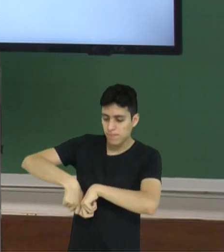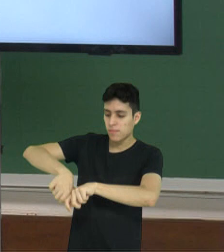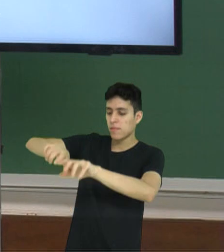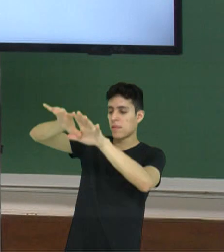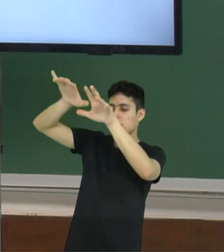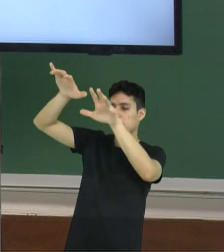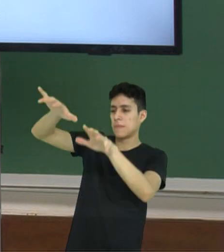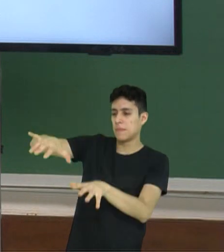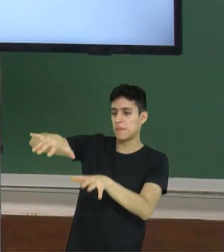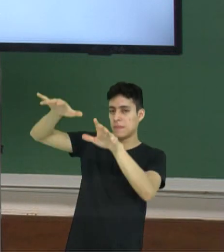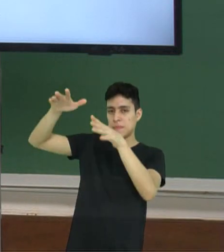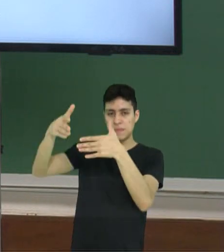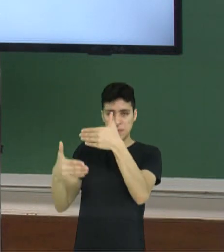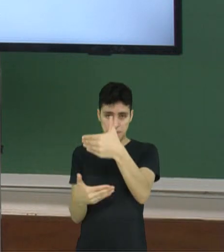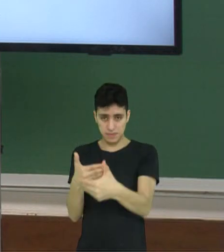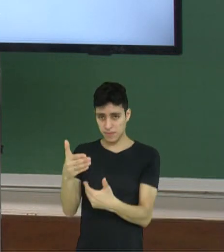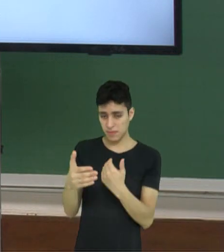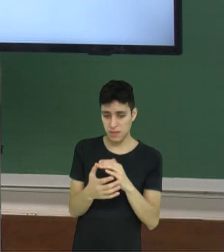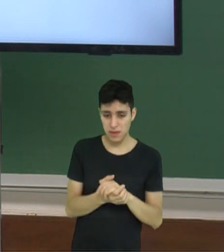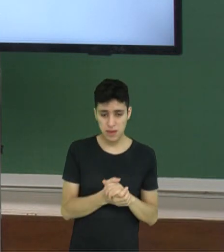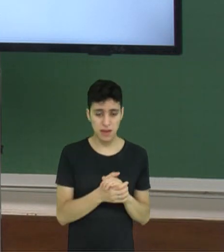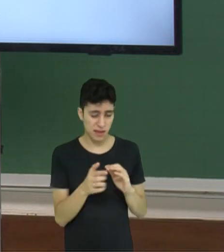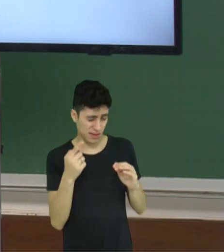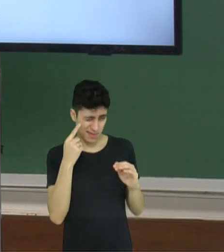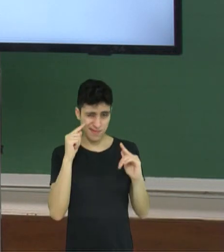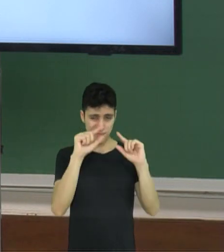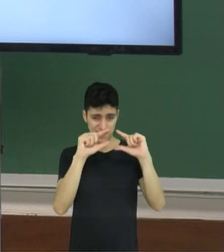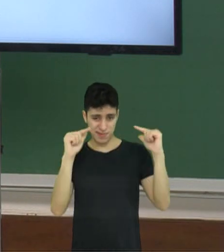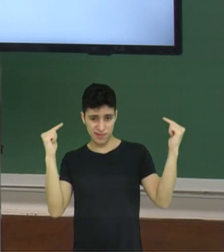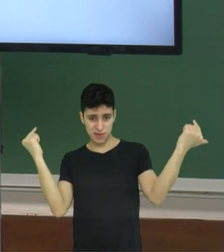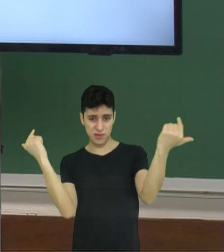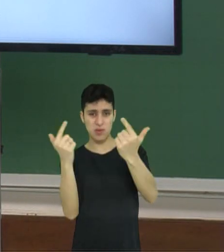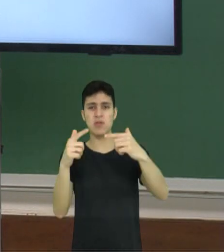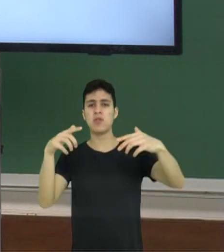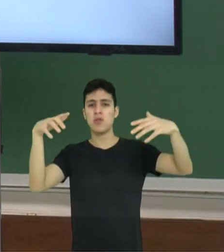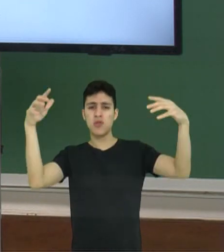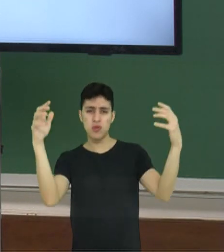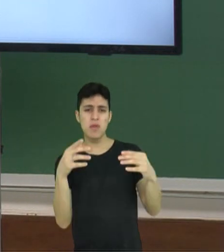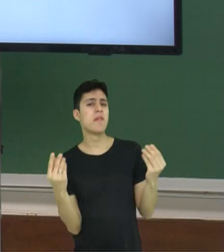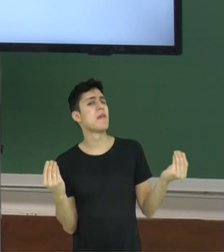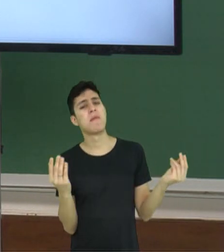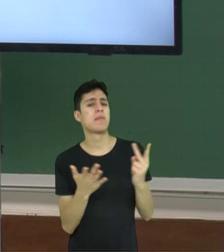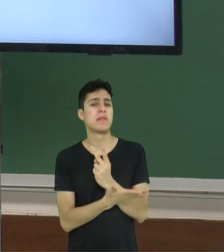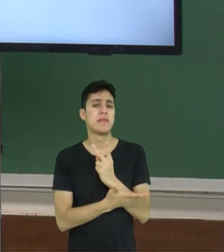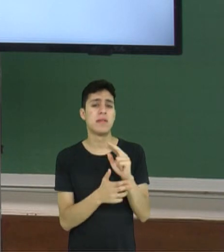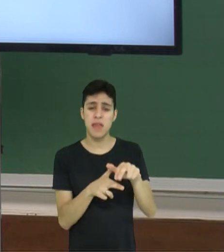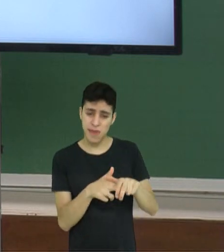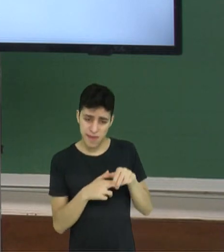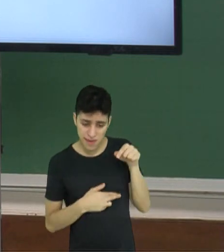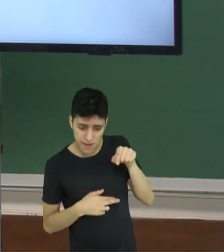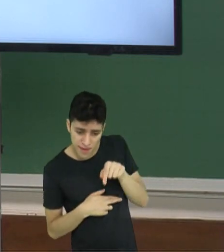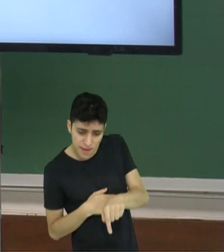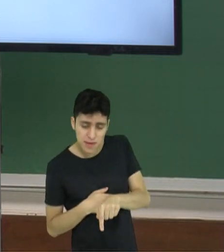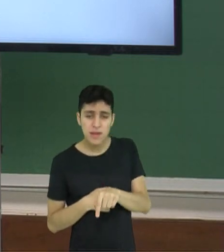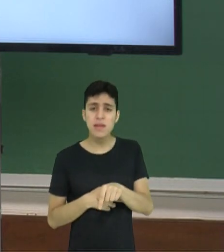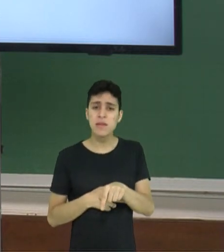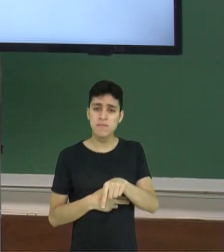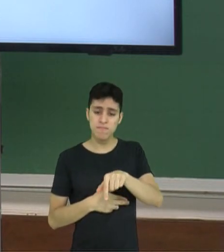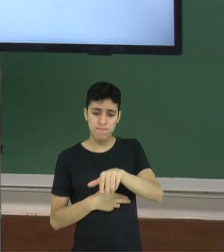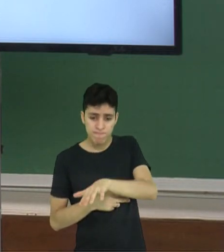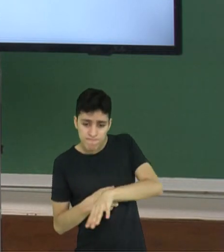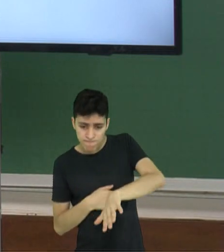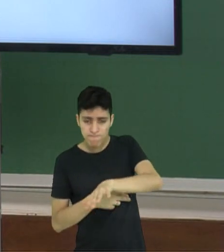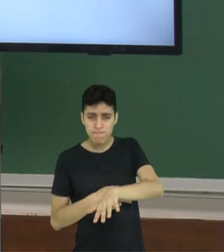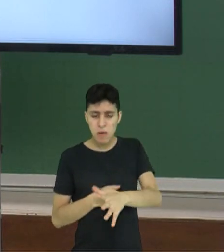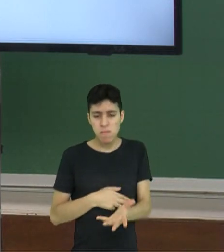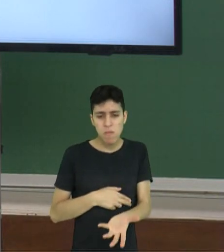Polo Sul, e o regime de chuvas da área equatorial, né, das áreas tropicais e equatoriais, ela tem muita influência